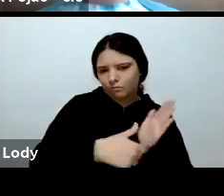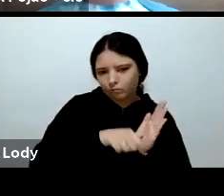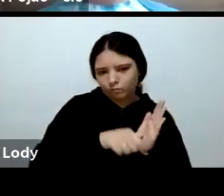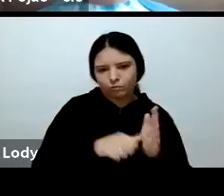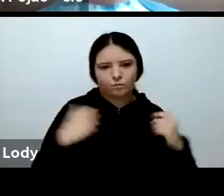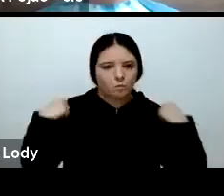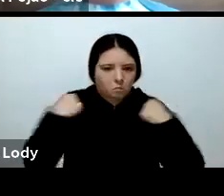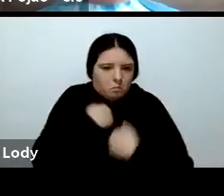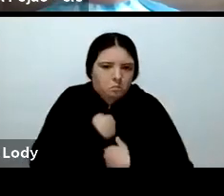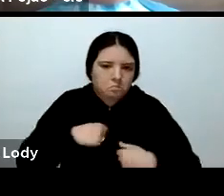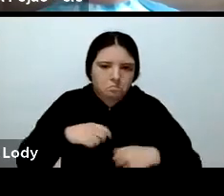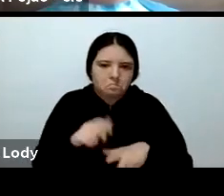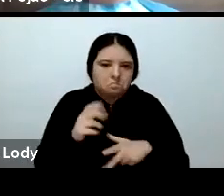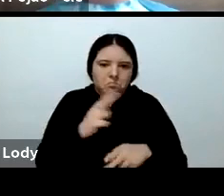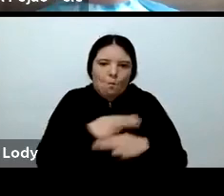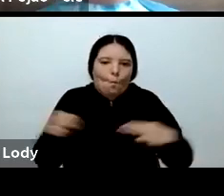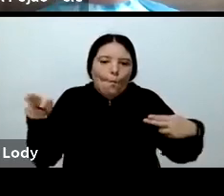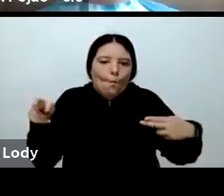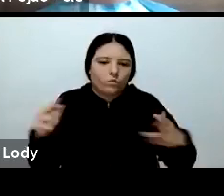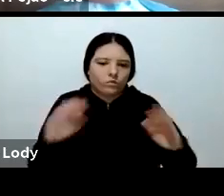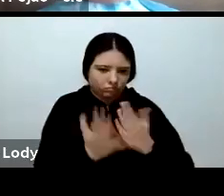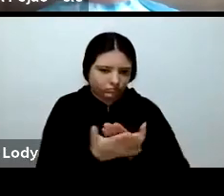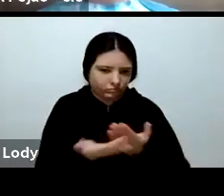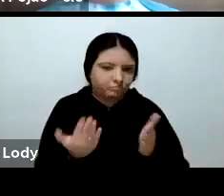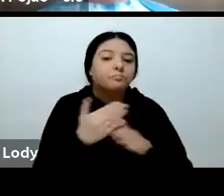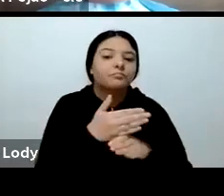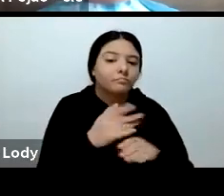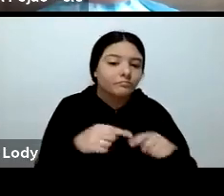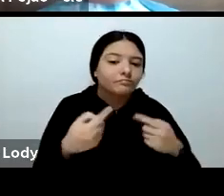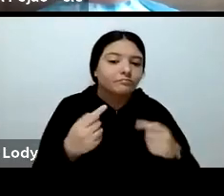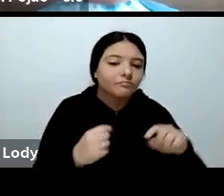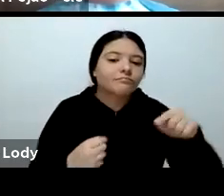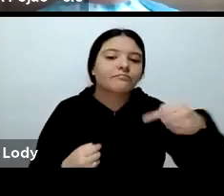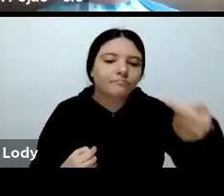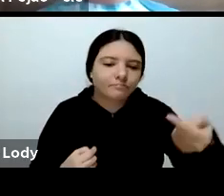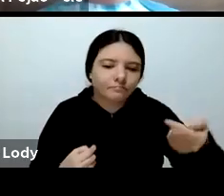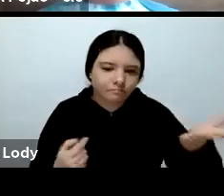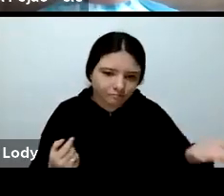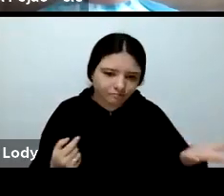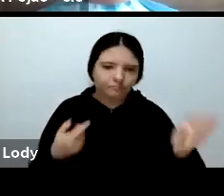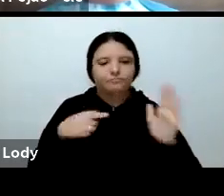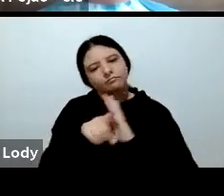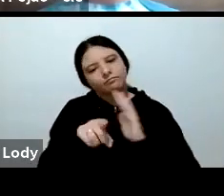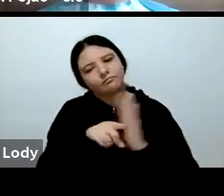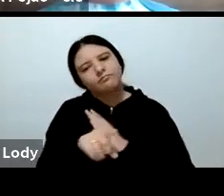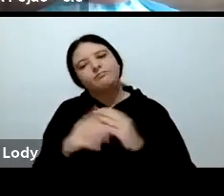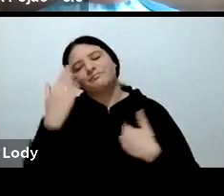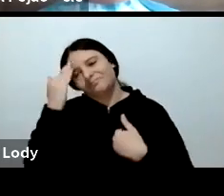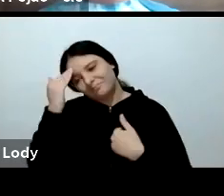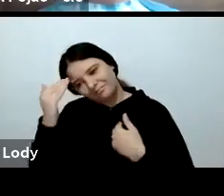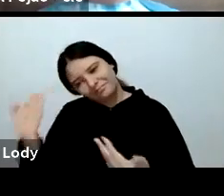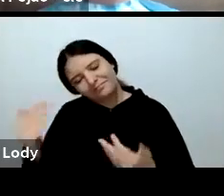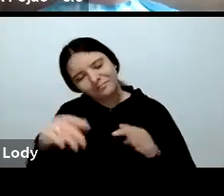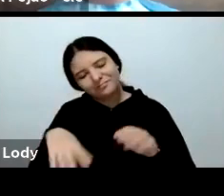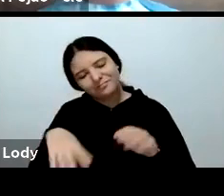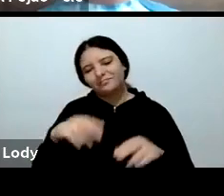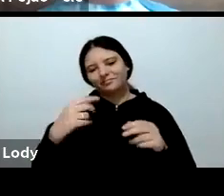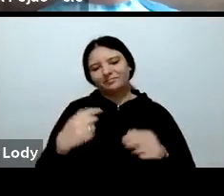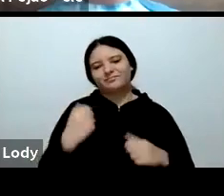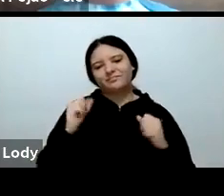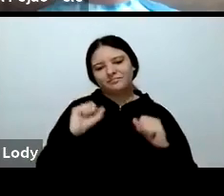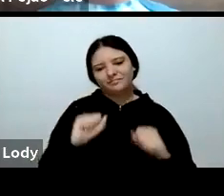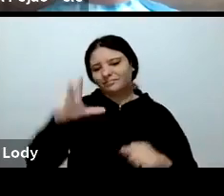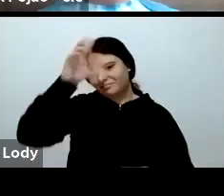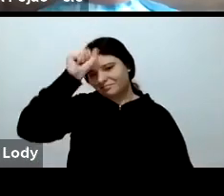calça, pelado, ela entra na escola. Mas e depois? Então essa é a minha pergunta e muito obrigada pelo espaço, estou aprendendo